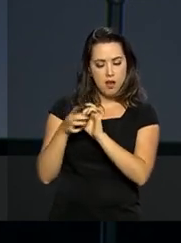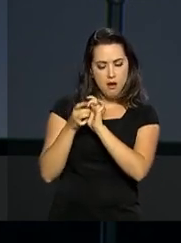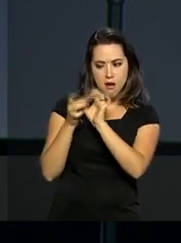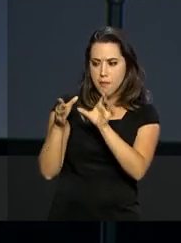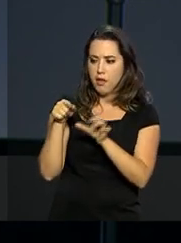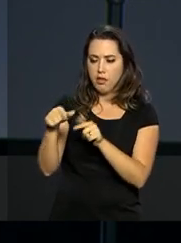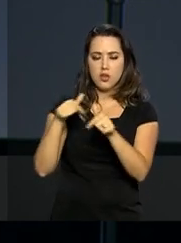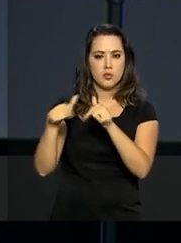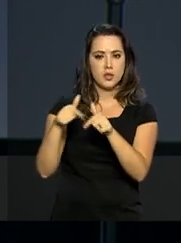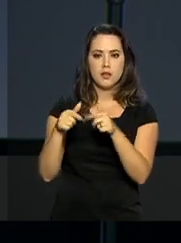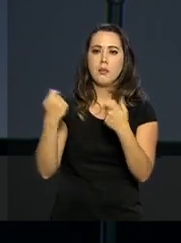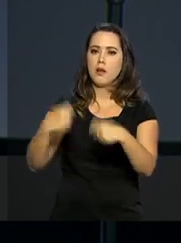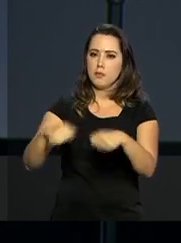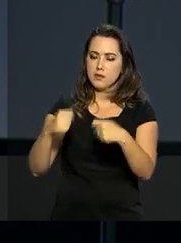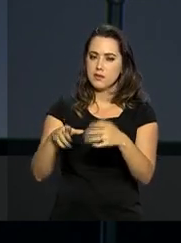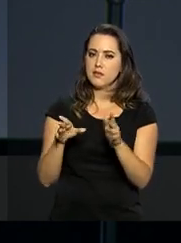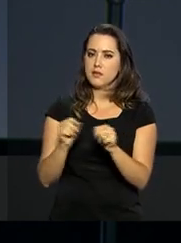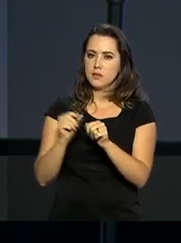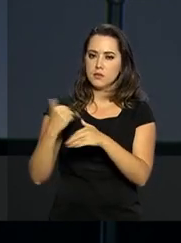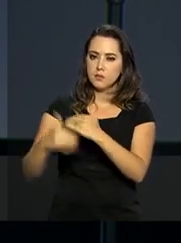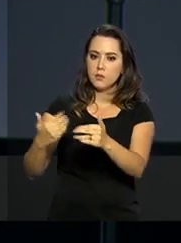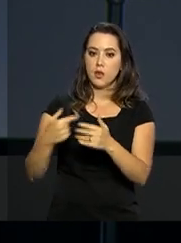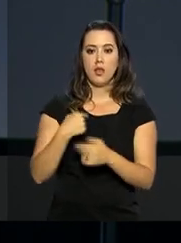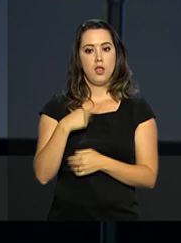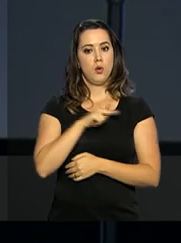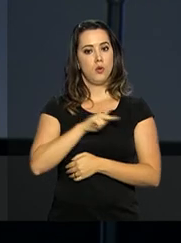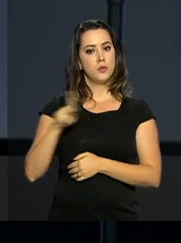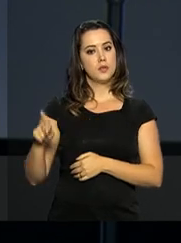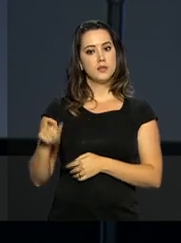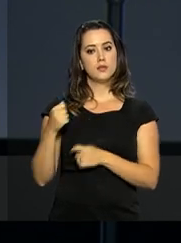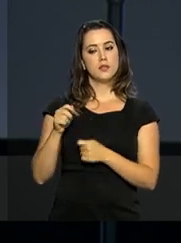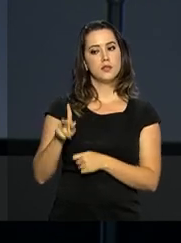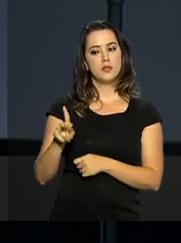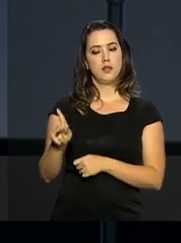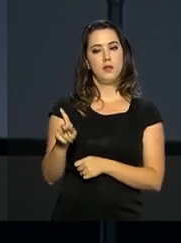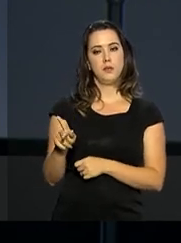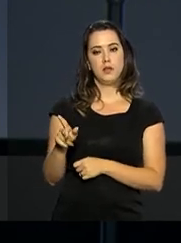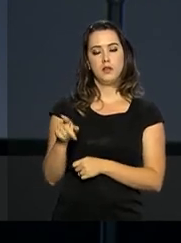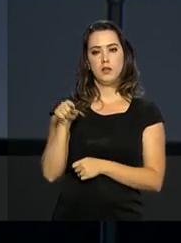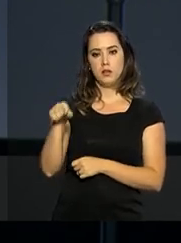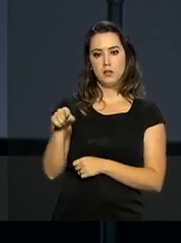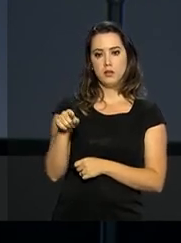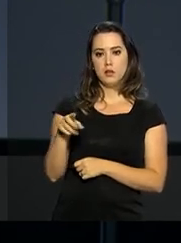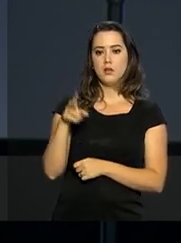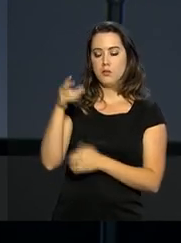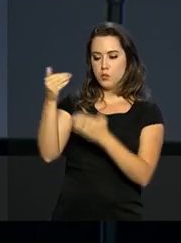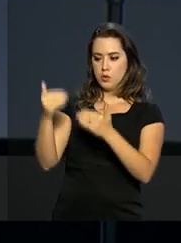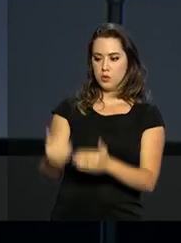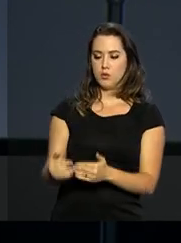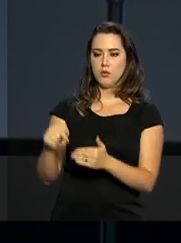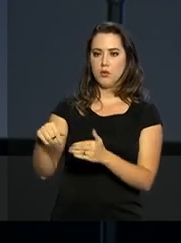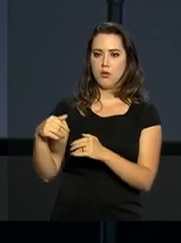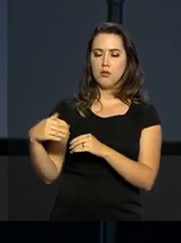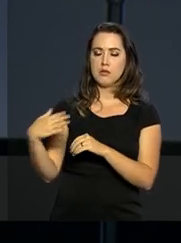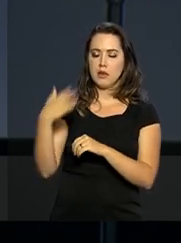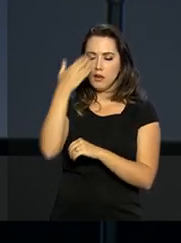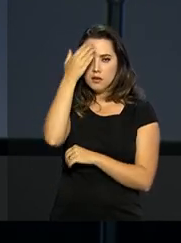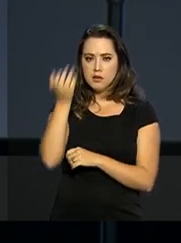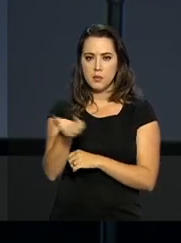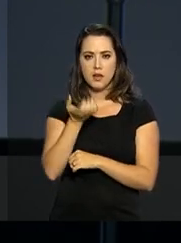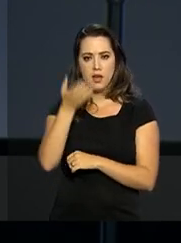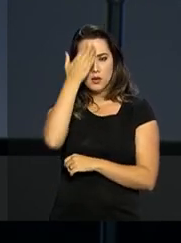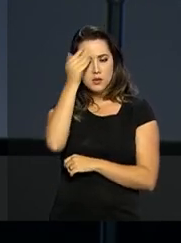autonomia para fazê-la, evidente que eu, como presidente, terei sempre a sua voz, a sua presença, o seu relato, para